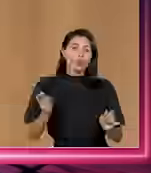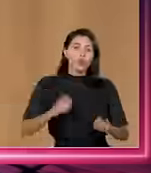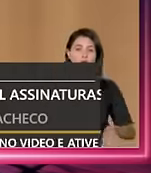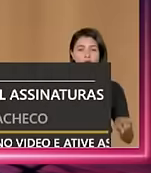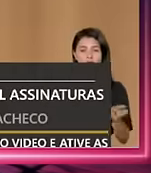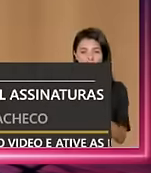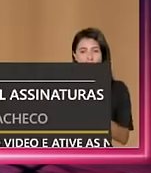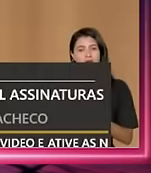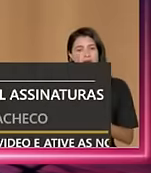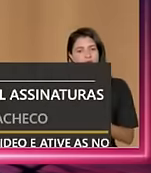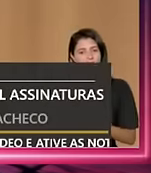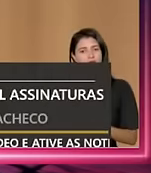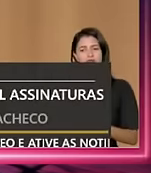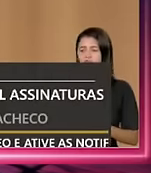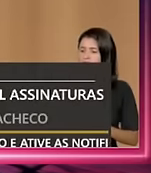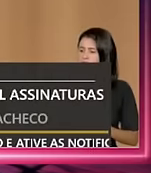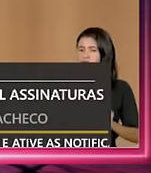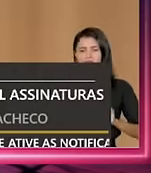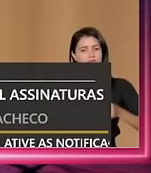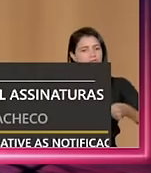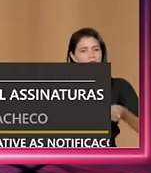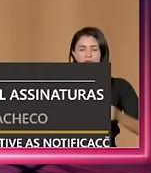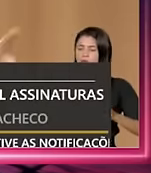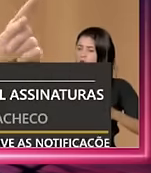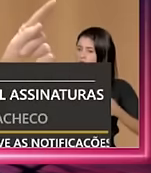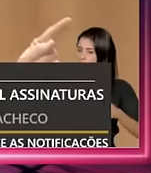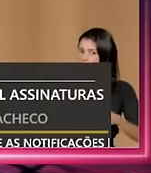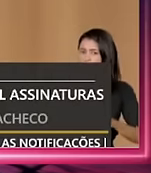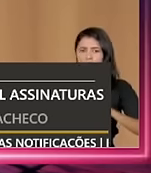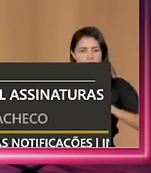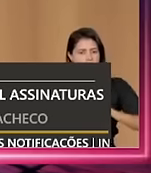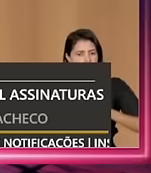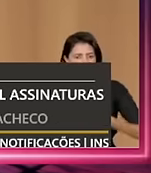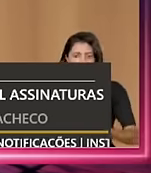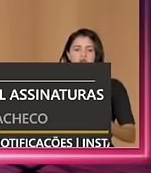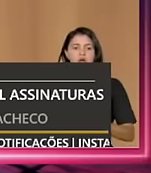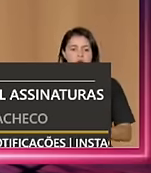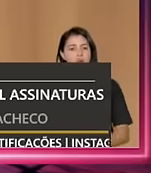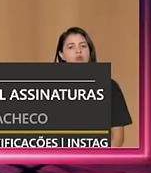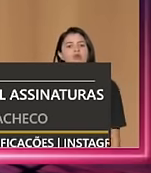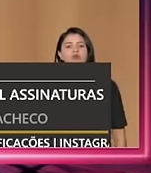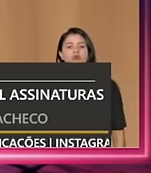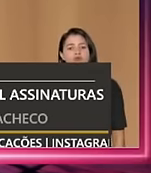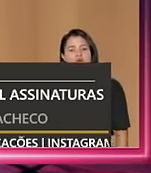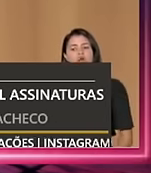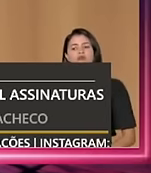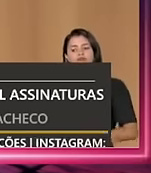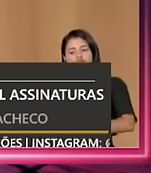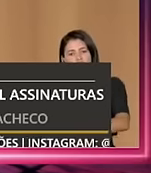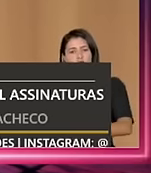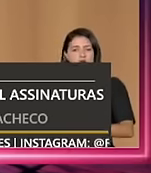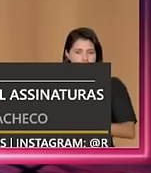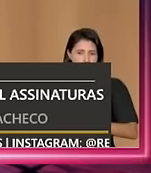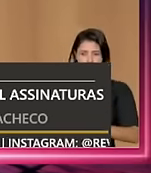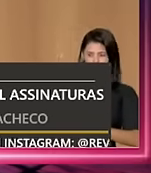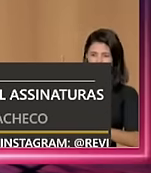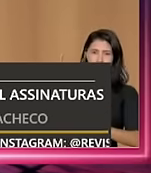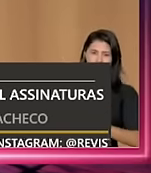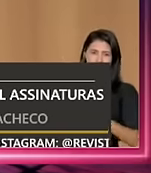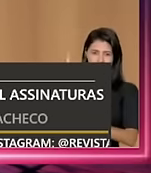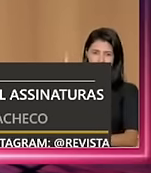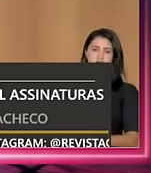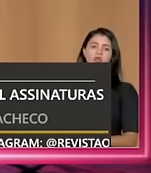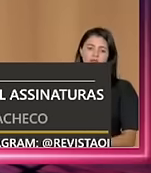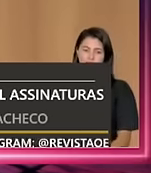republicanas fecha aspas pode juntar a declaração as provas de culpa Lewandowski também comentou o caso Vas